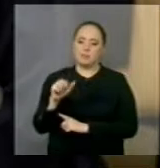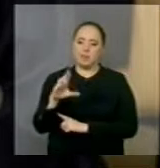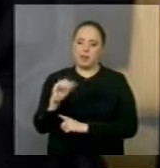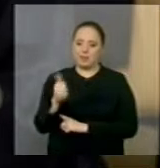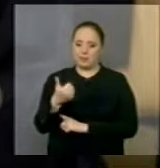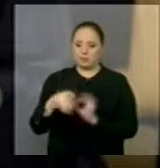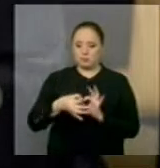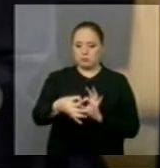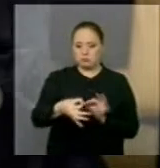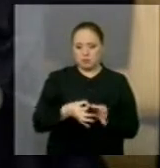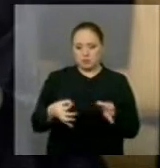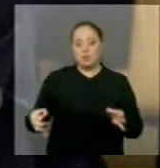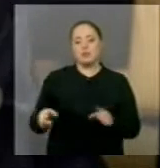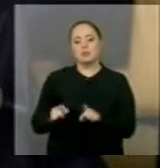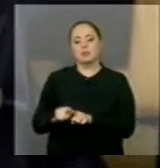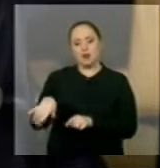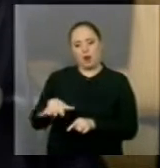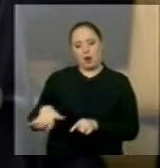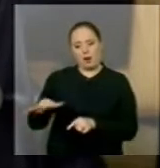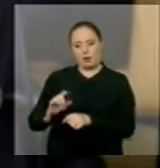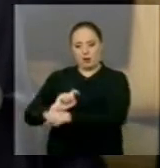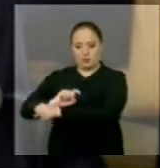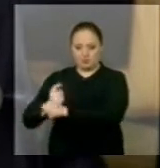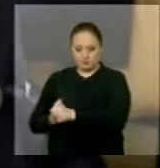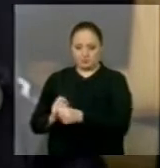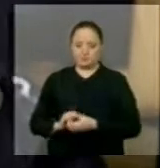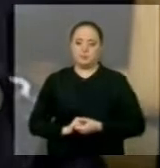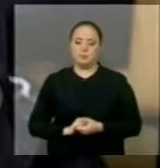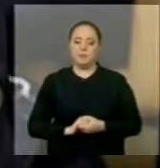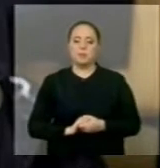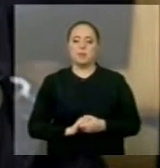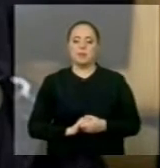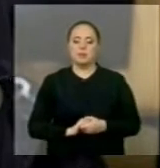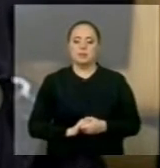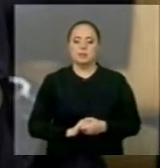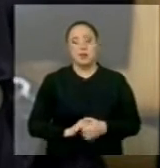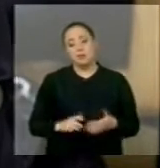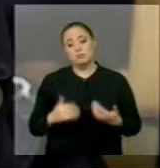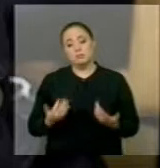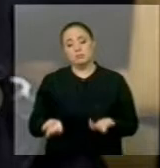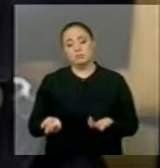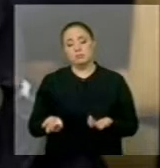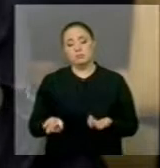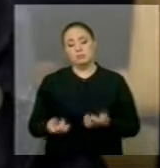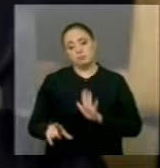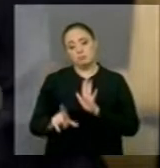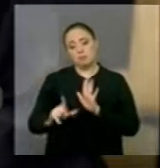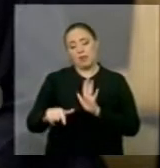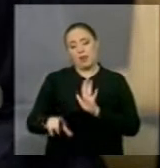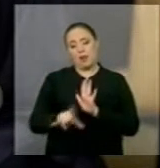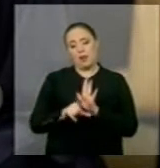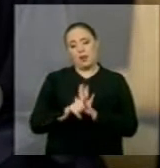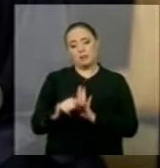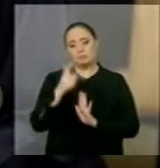titulação de terras quilombolas. Por isso, não há que se aqui admitir ou mesmo que se considerar que o intuito da lei foi, de alguma